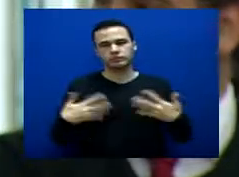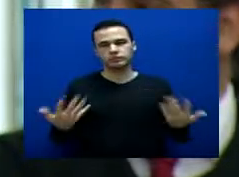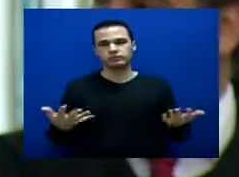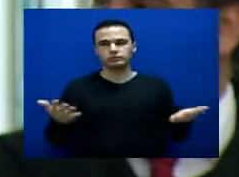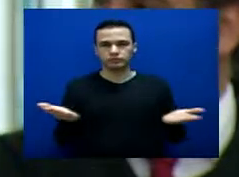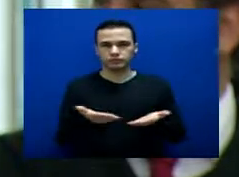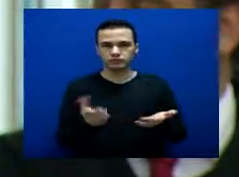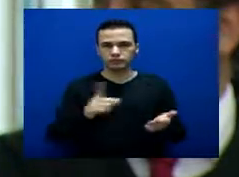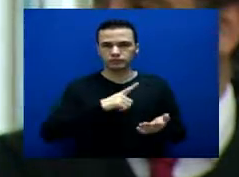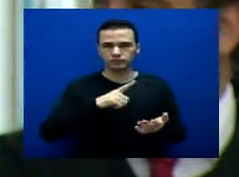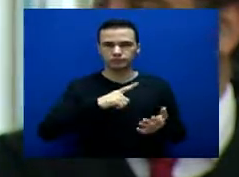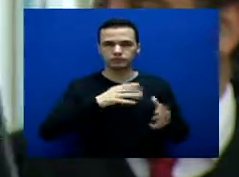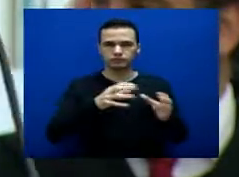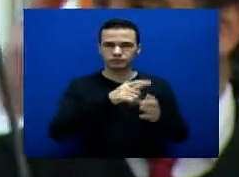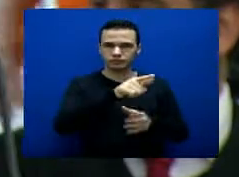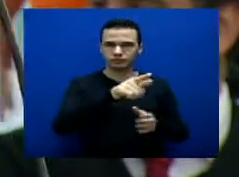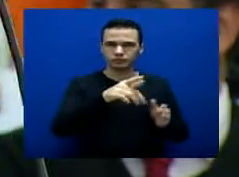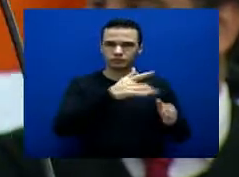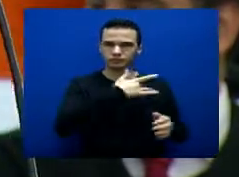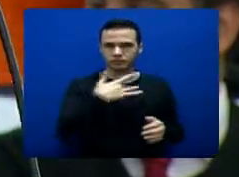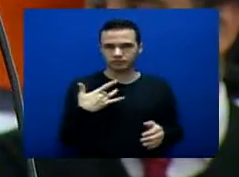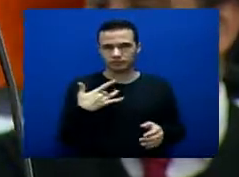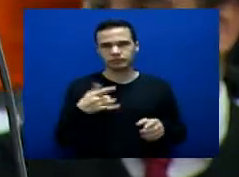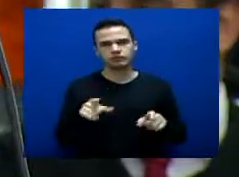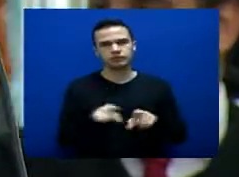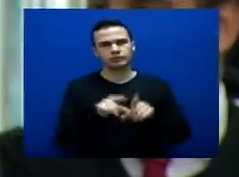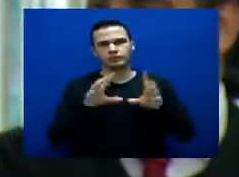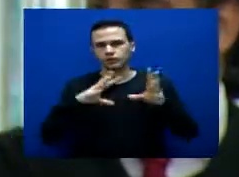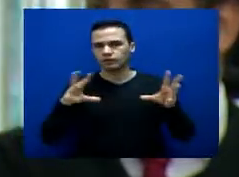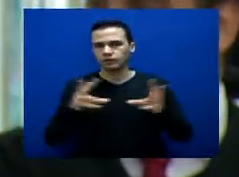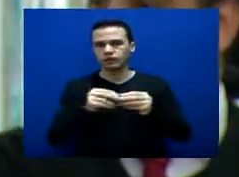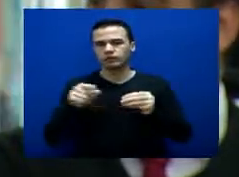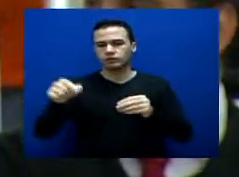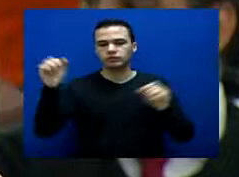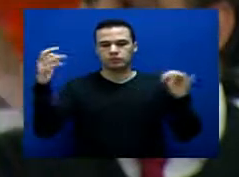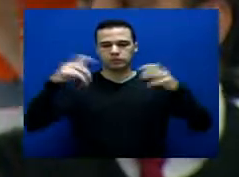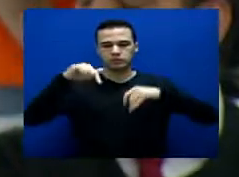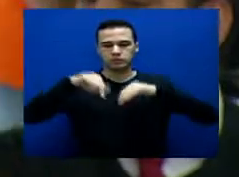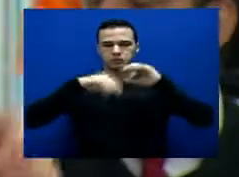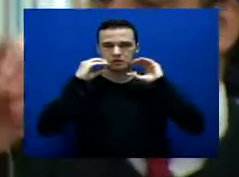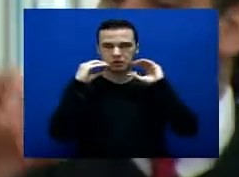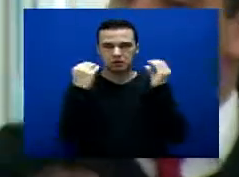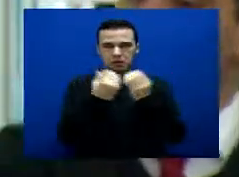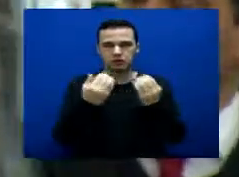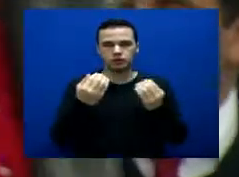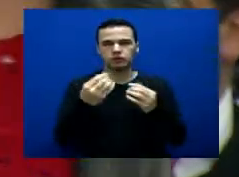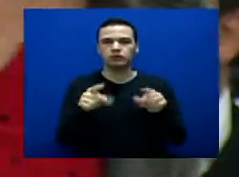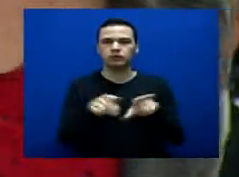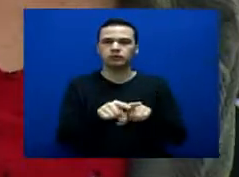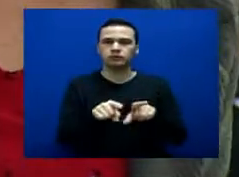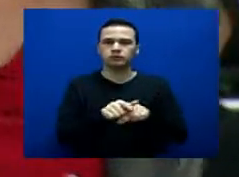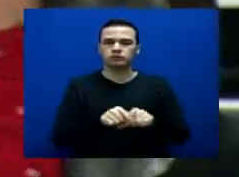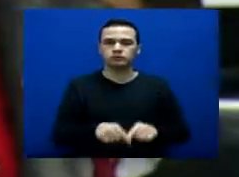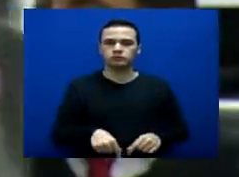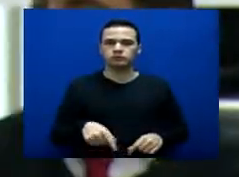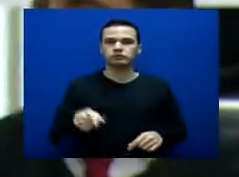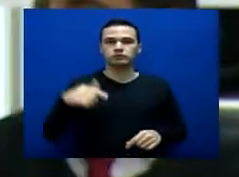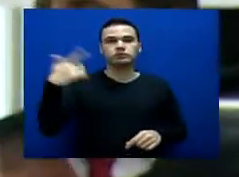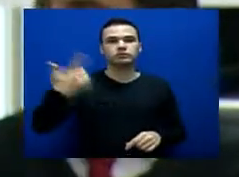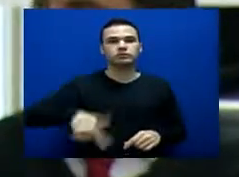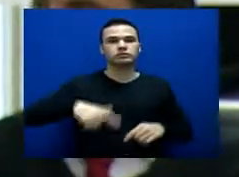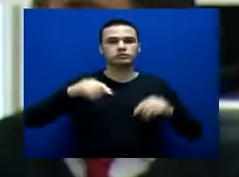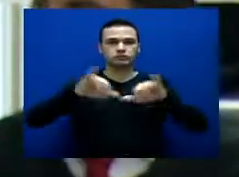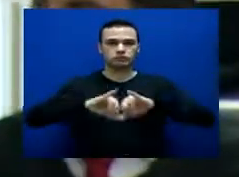aí o Fórum Popular de Saúde, vários movimentos que estão representando a população. E faço aí, presidente, um